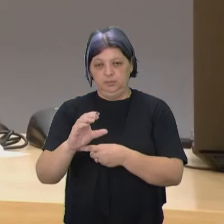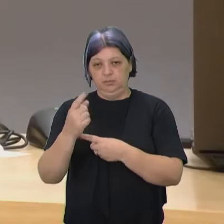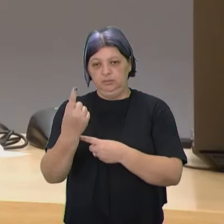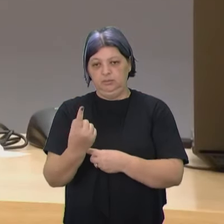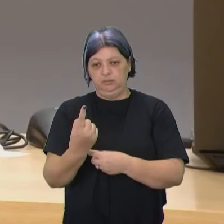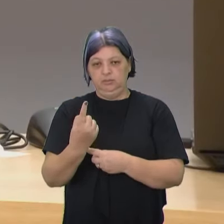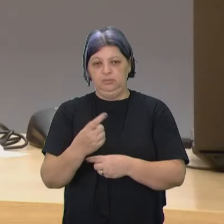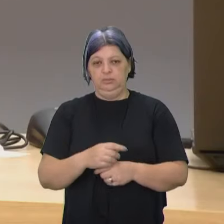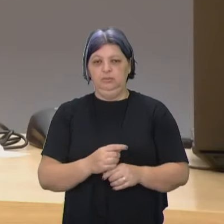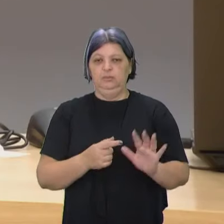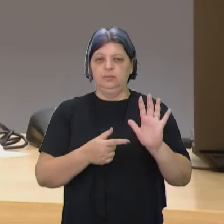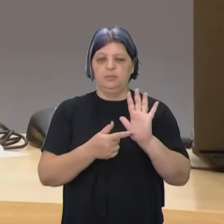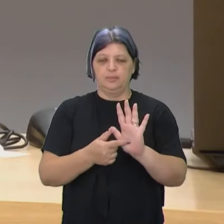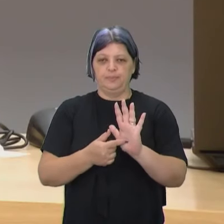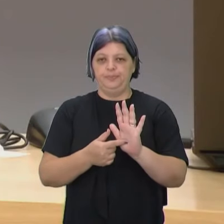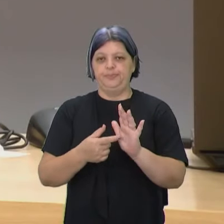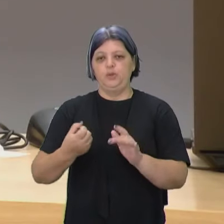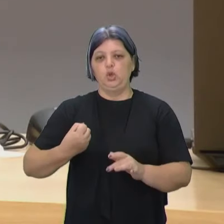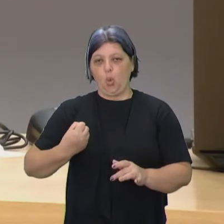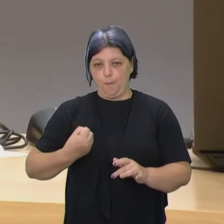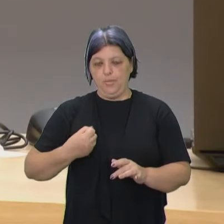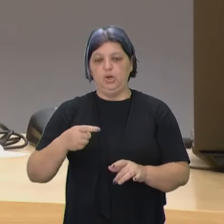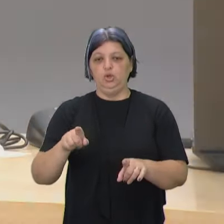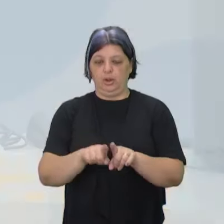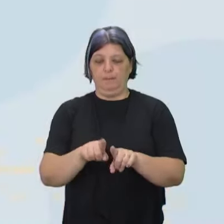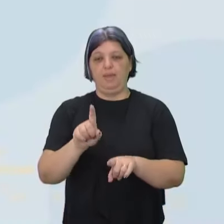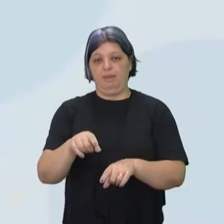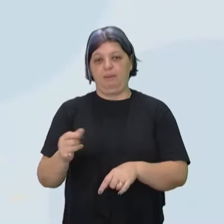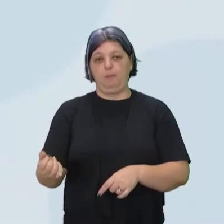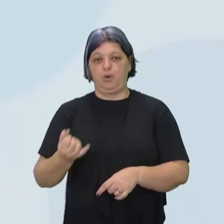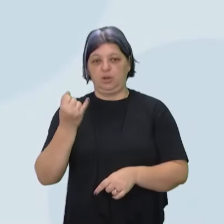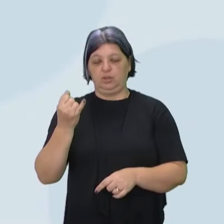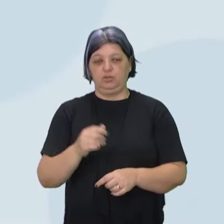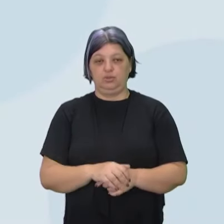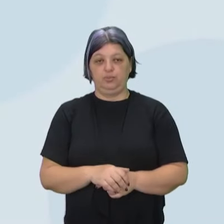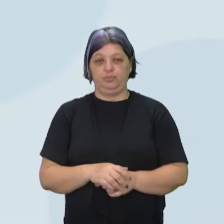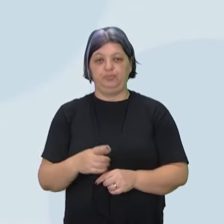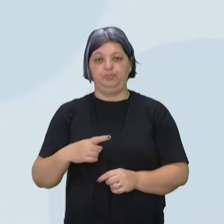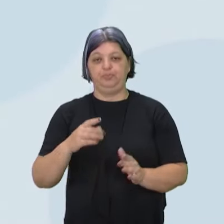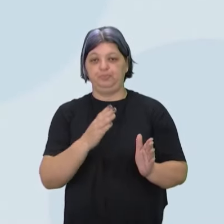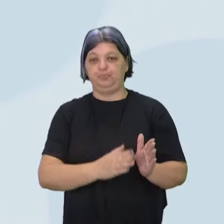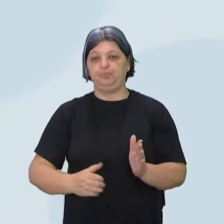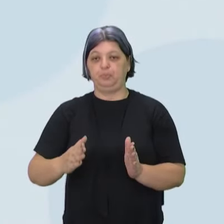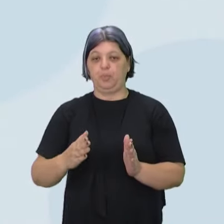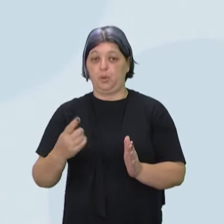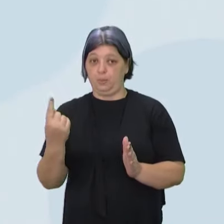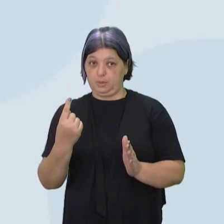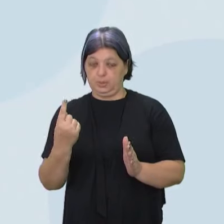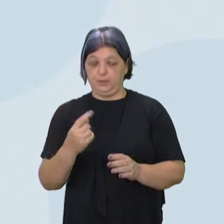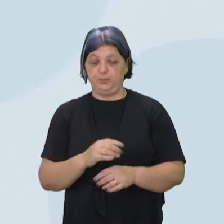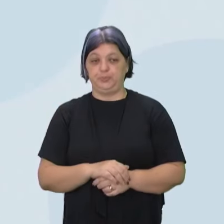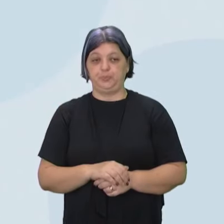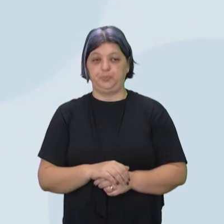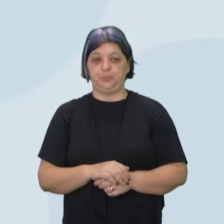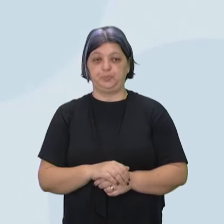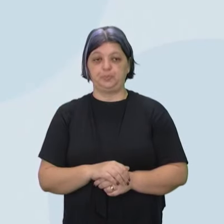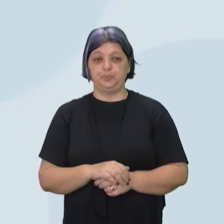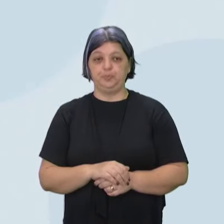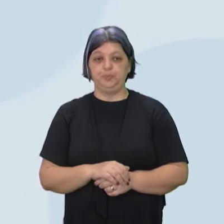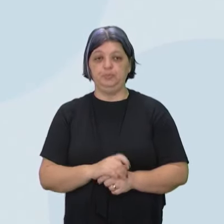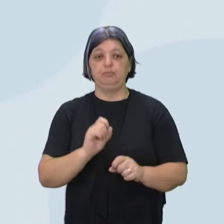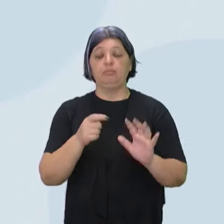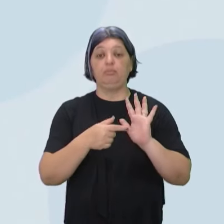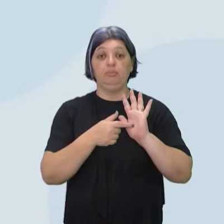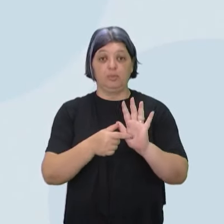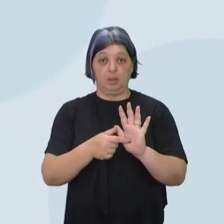1, ela se apresenta, né? Os números também importam. Nós temos aí o primeiro box, que é o que